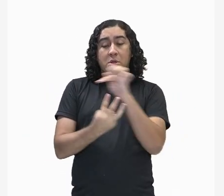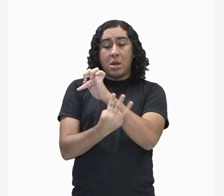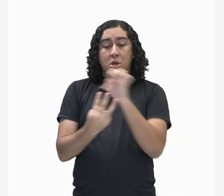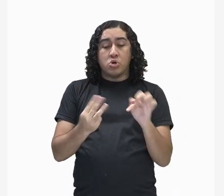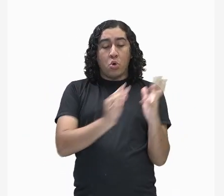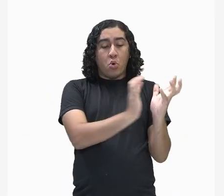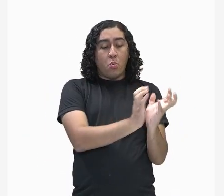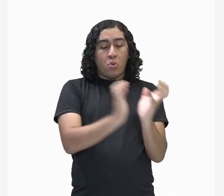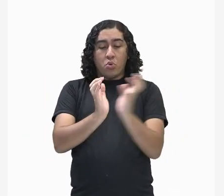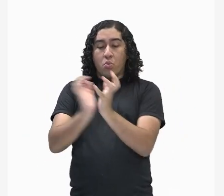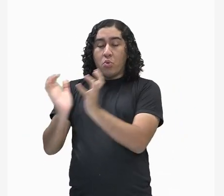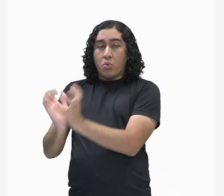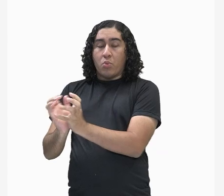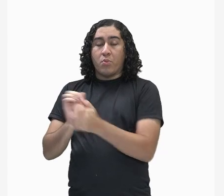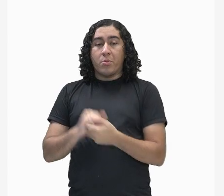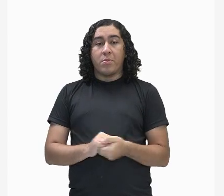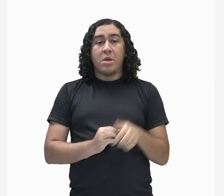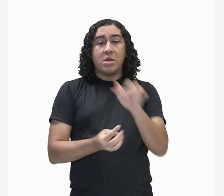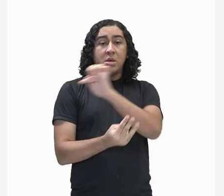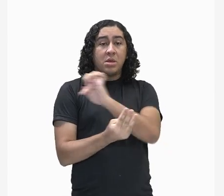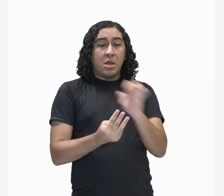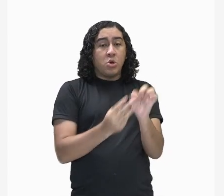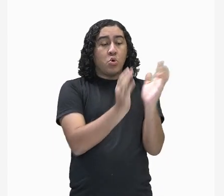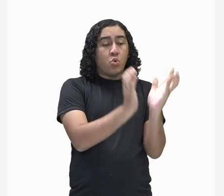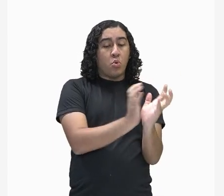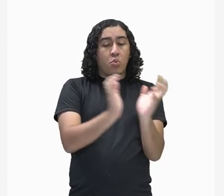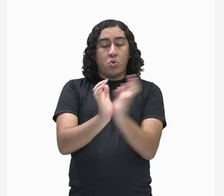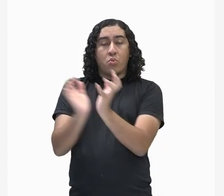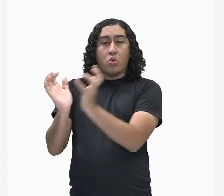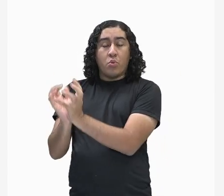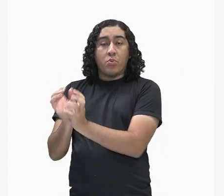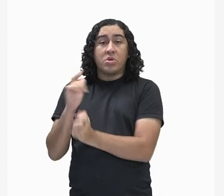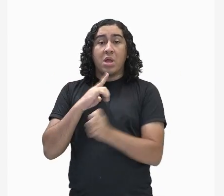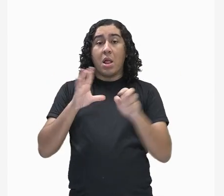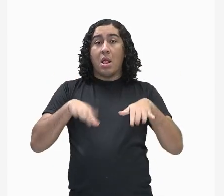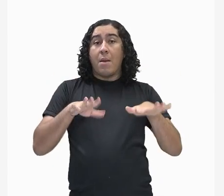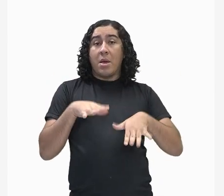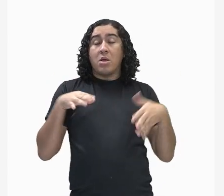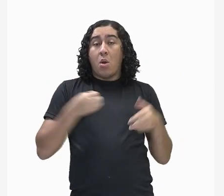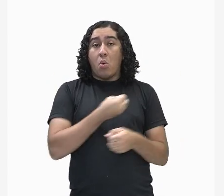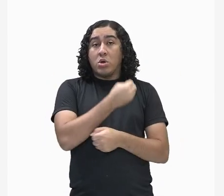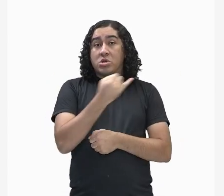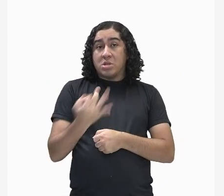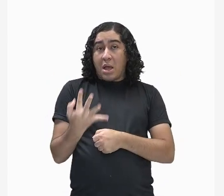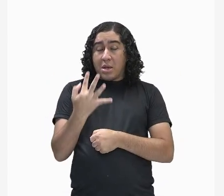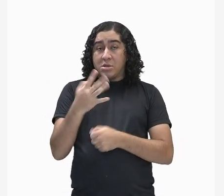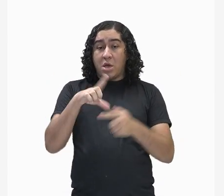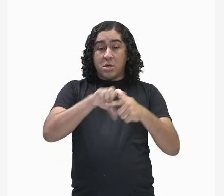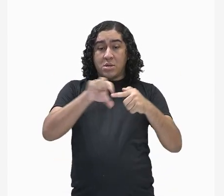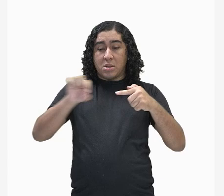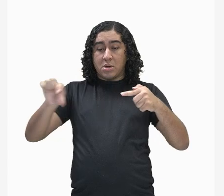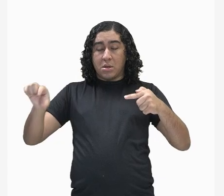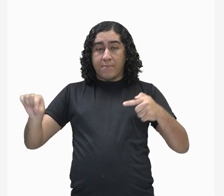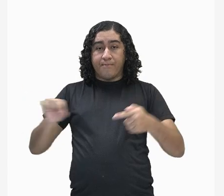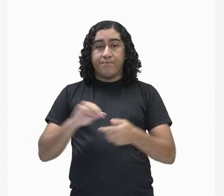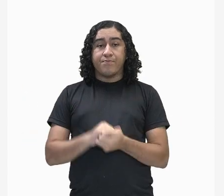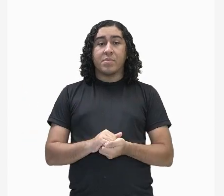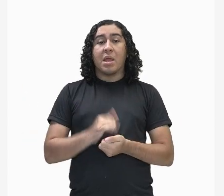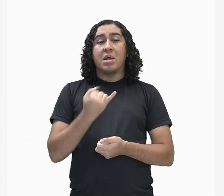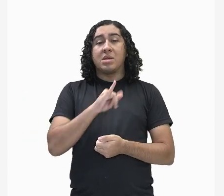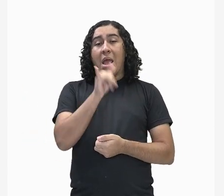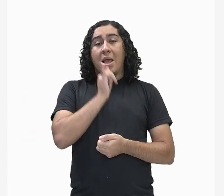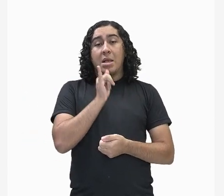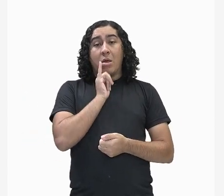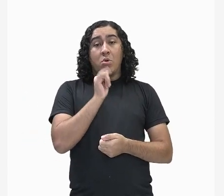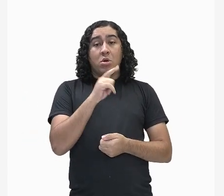grupos. Esses grupos eles são divididos de acordo com a quantidade de cerdas desses animais. Quando a gente fala que o animal